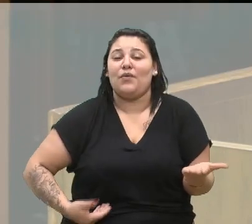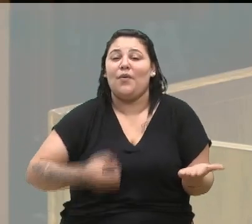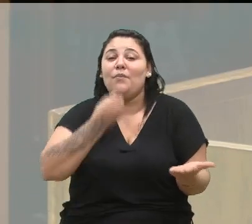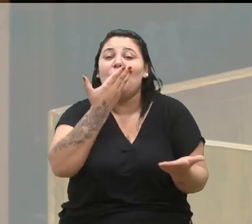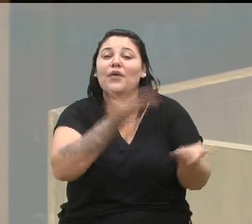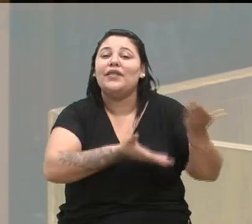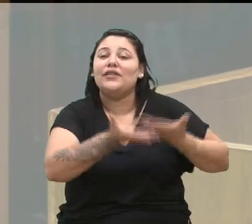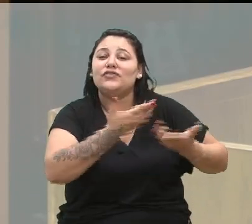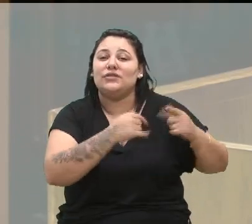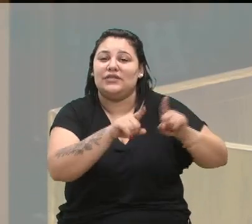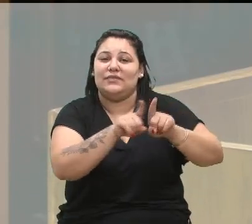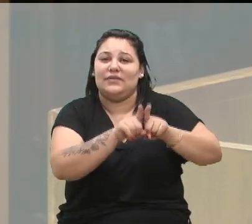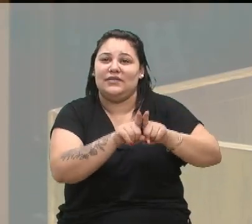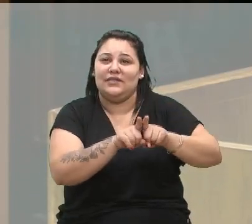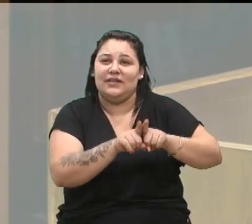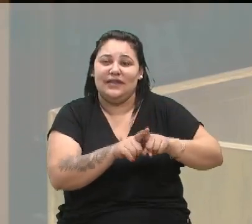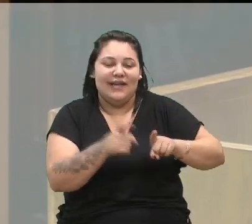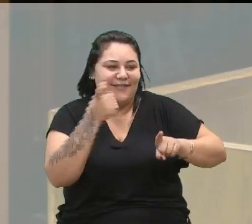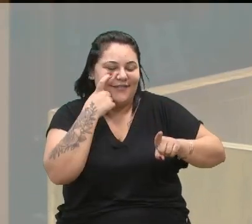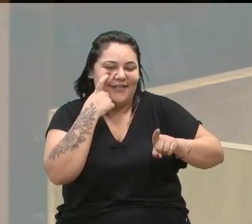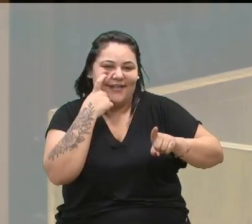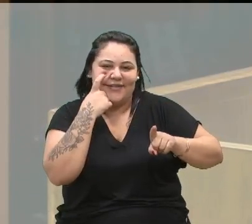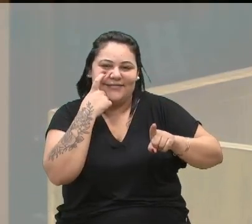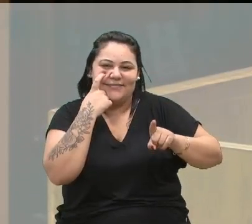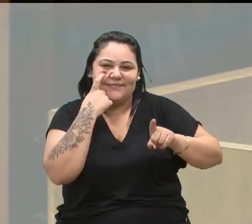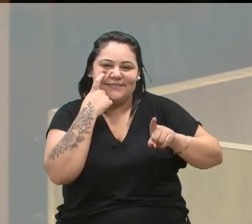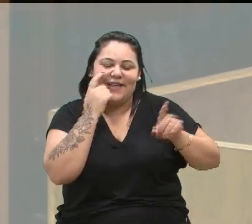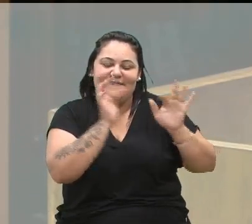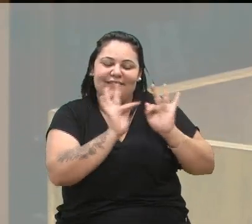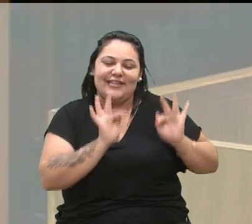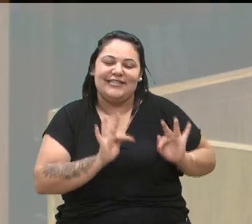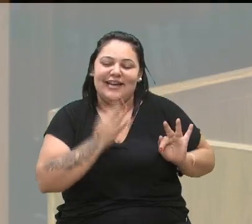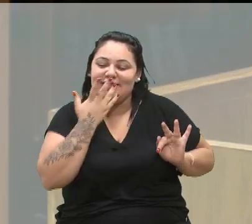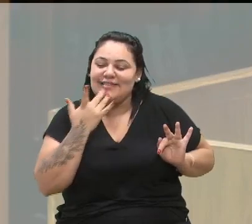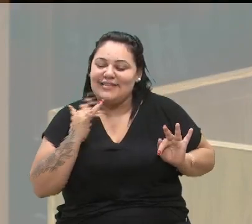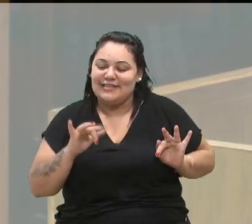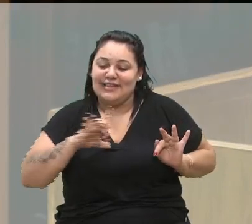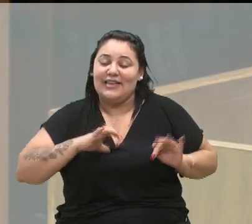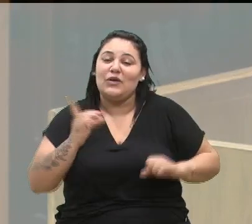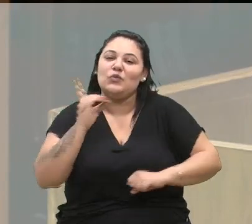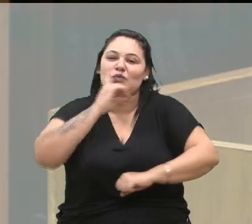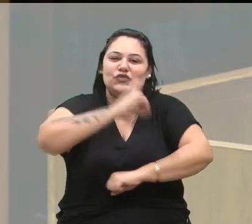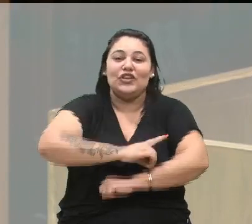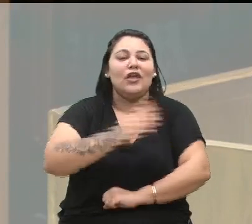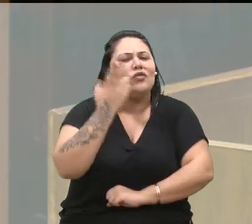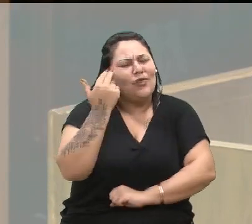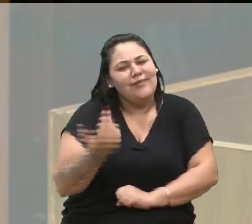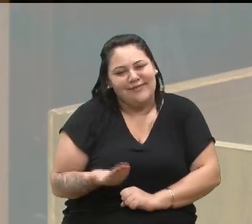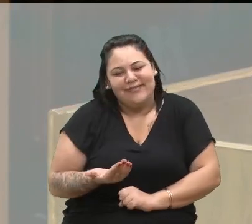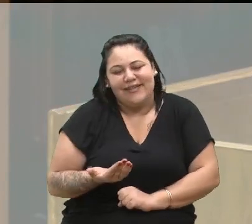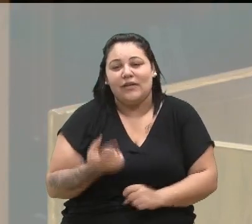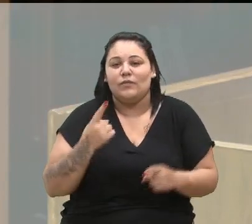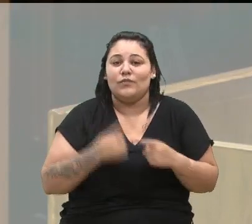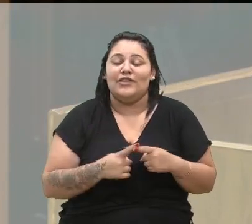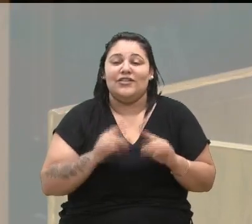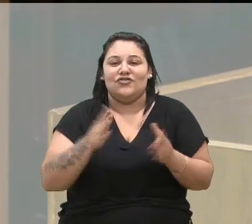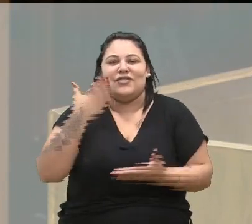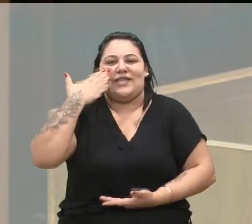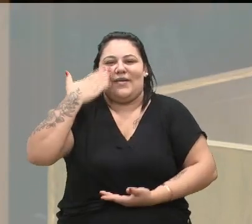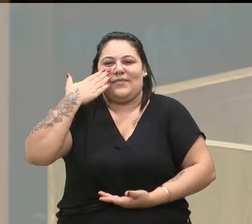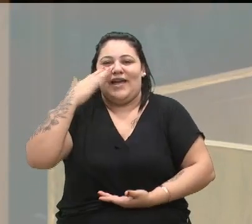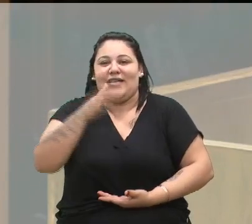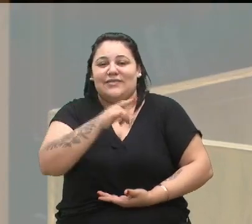atendidas e verem, né, a alegria das suas crianças terem um dia normal, né? Porque a gente sabe que às vezes eles têm